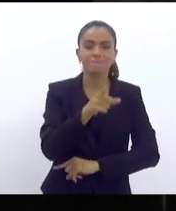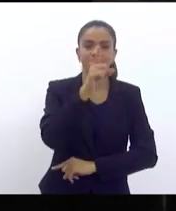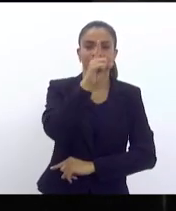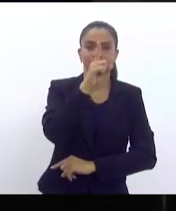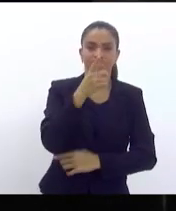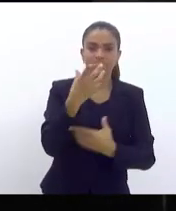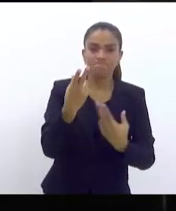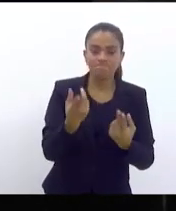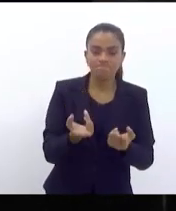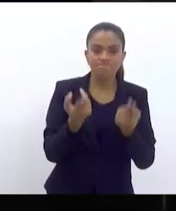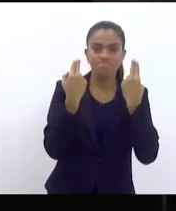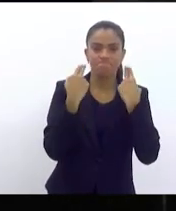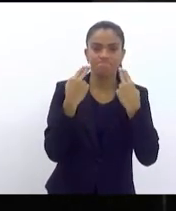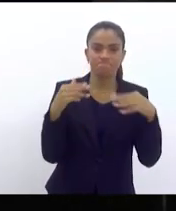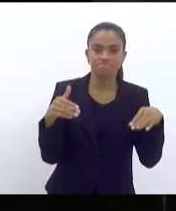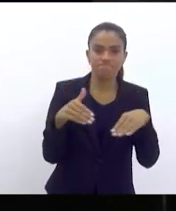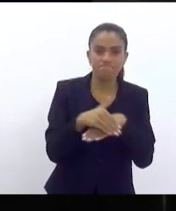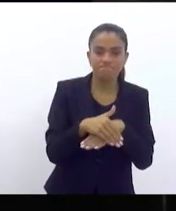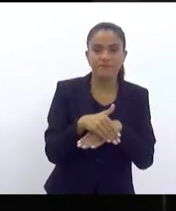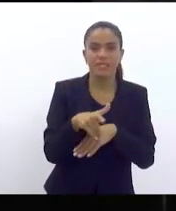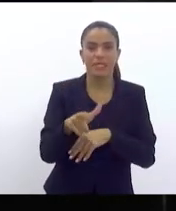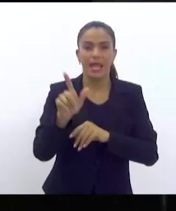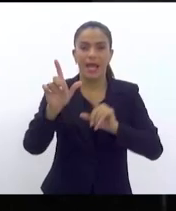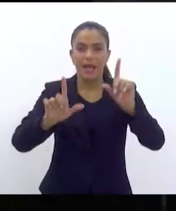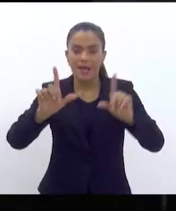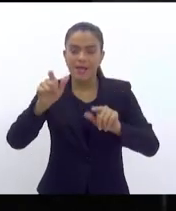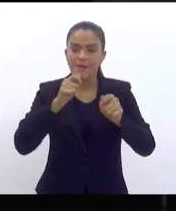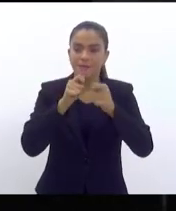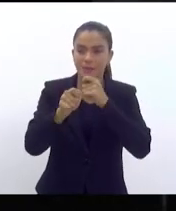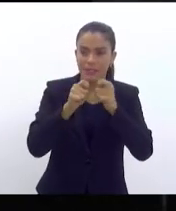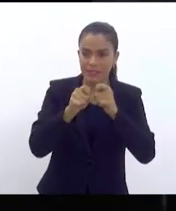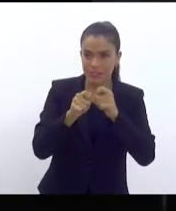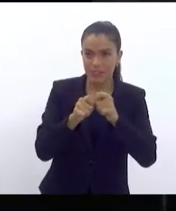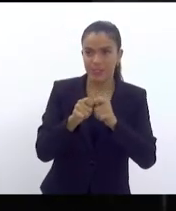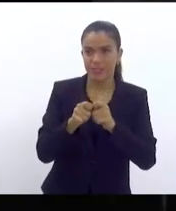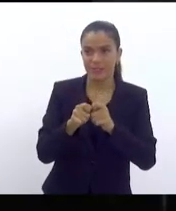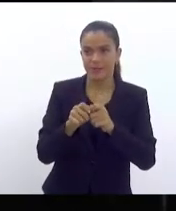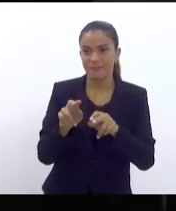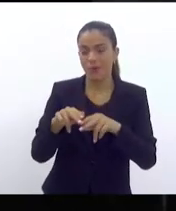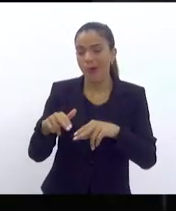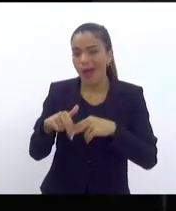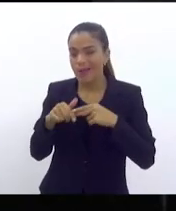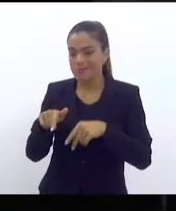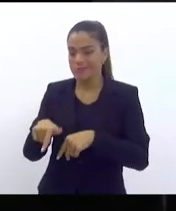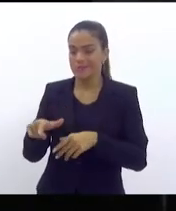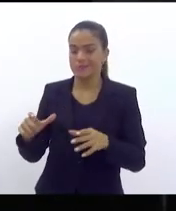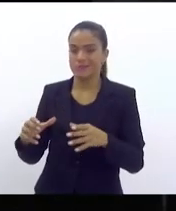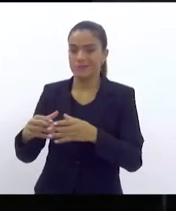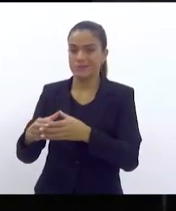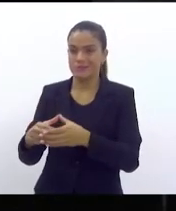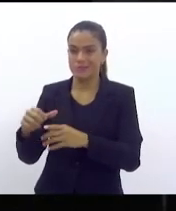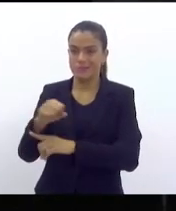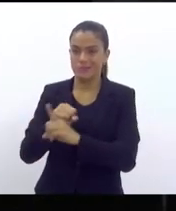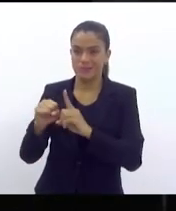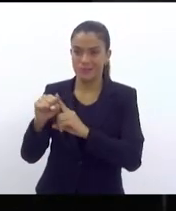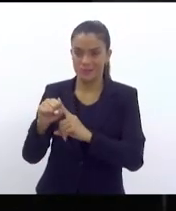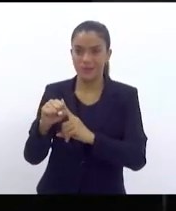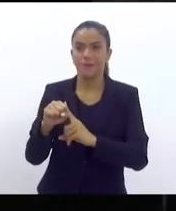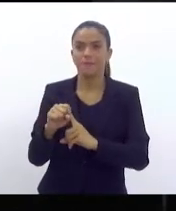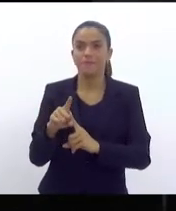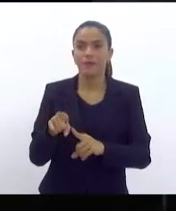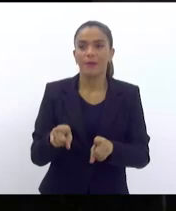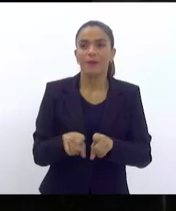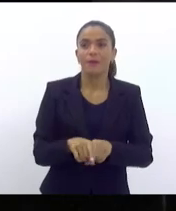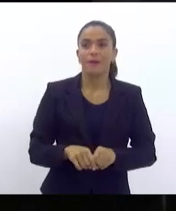calada refém da grande mídia refém desse a melhoria que tenta derrubar os nossos valores e os nossos